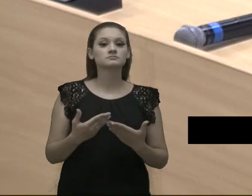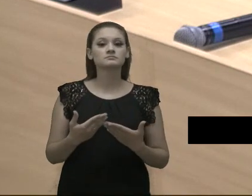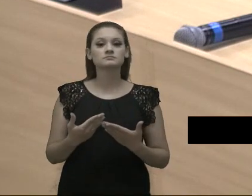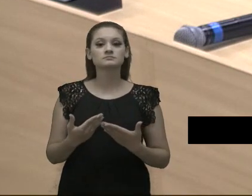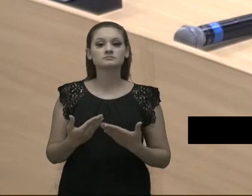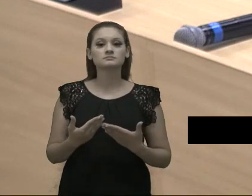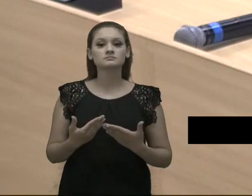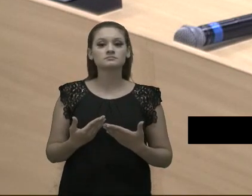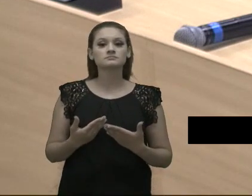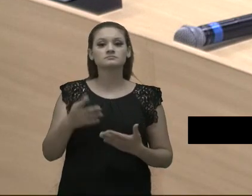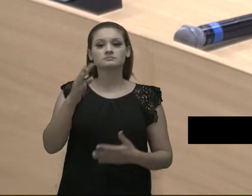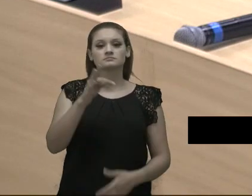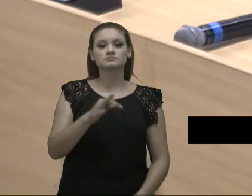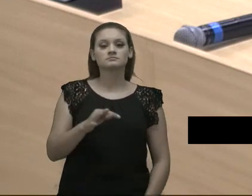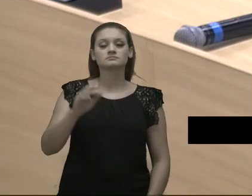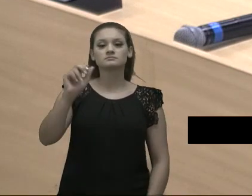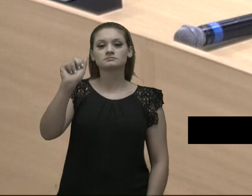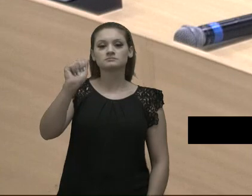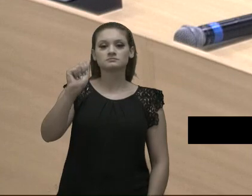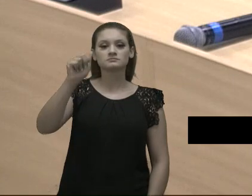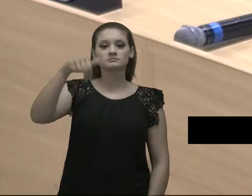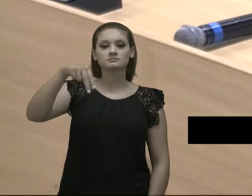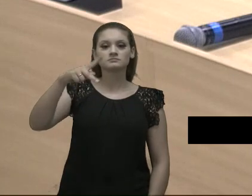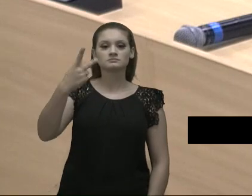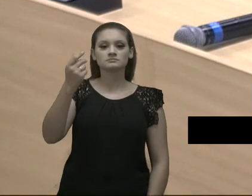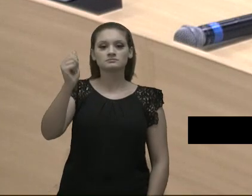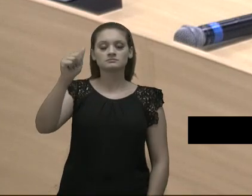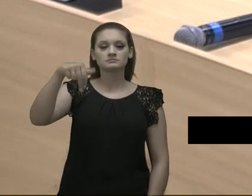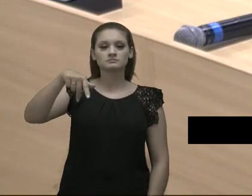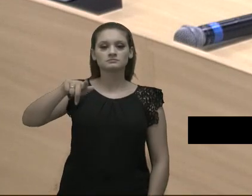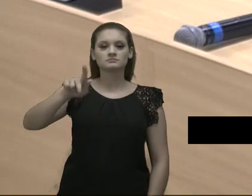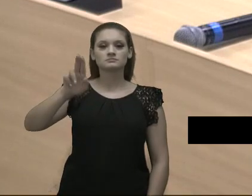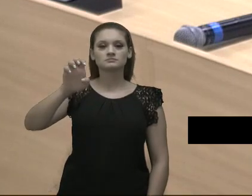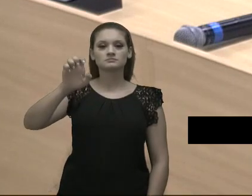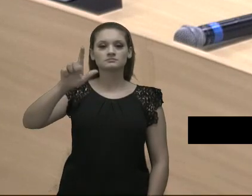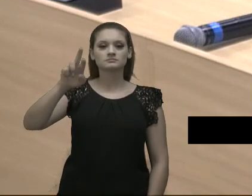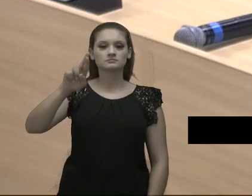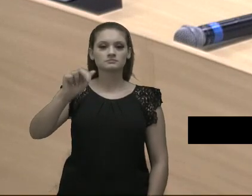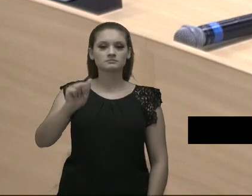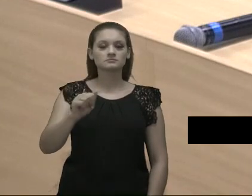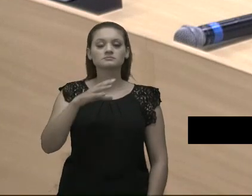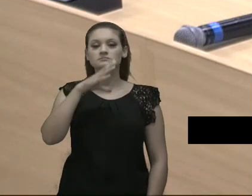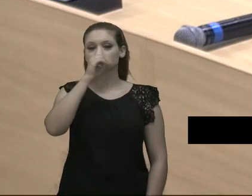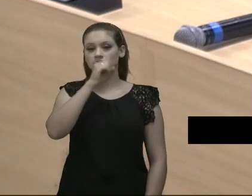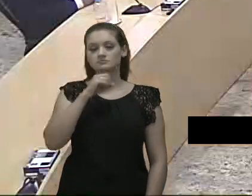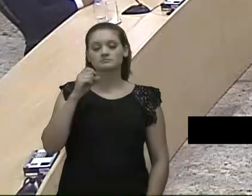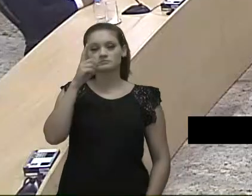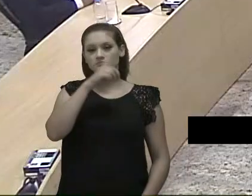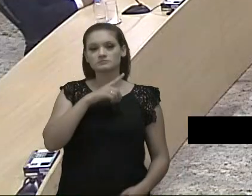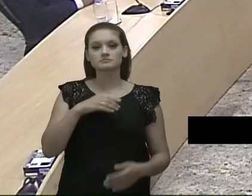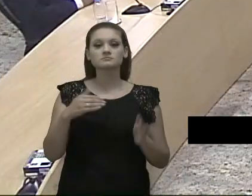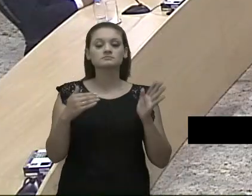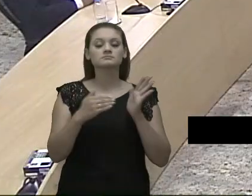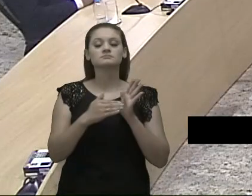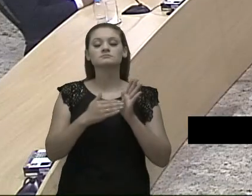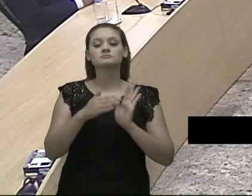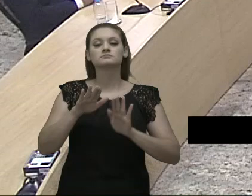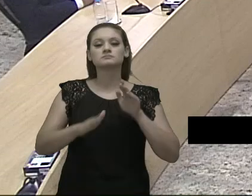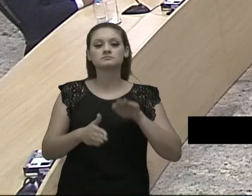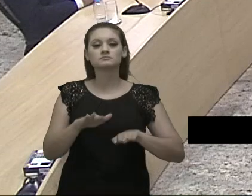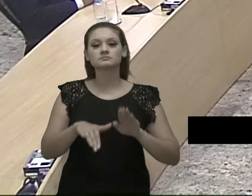na faculdade Anhanguera. Anhanguera. Foi no final de semana? Foi no final de semana. Terminou até que horas, mais ou